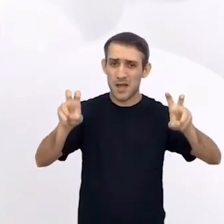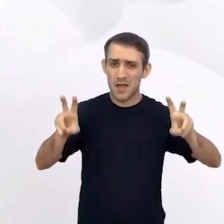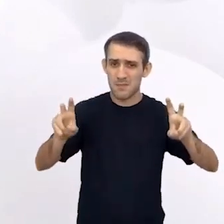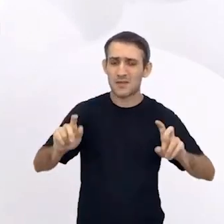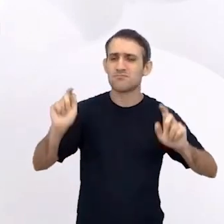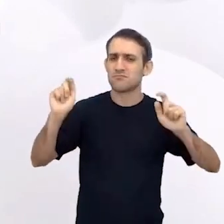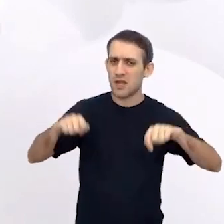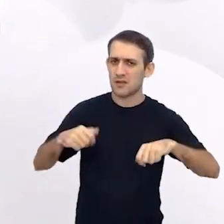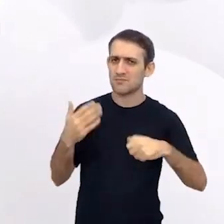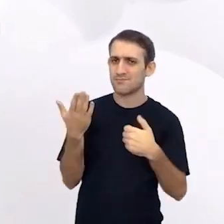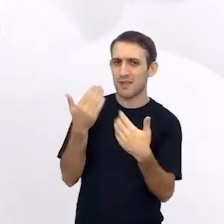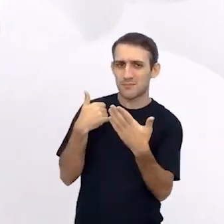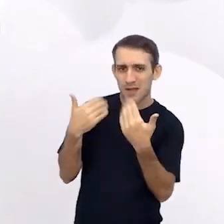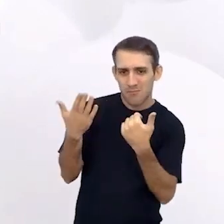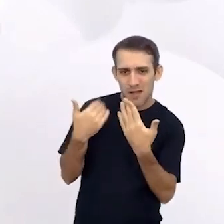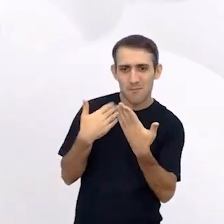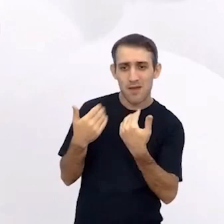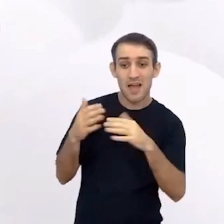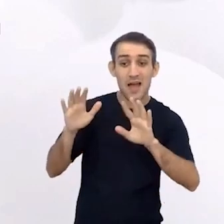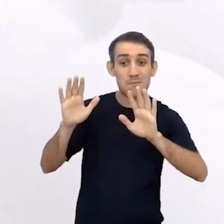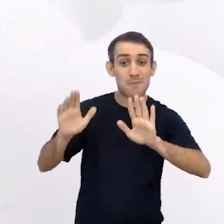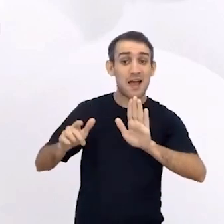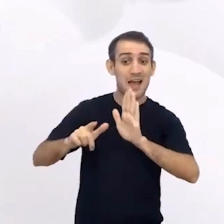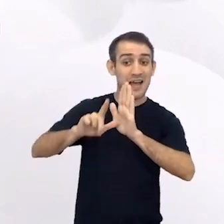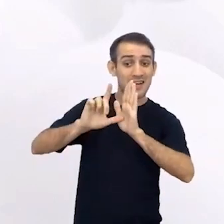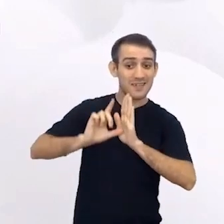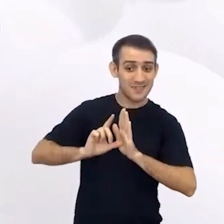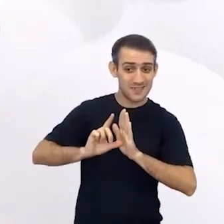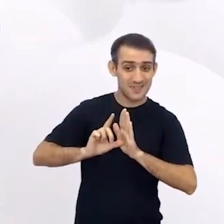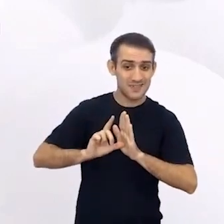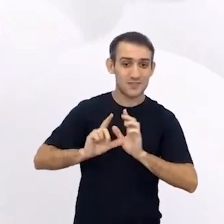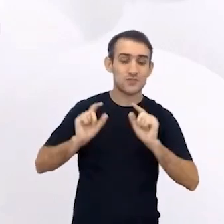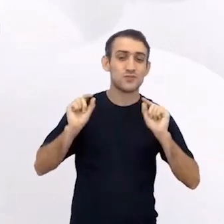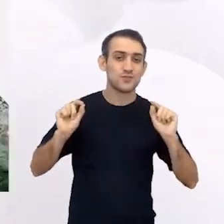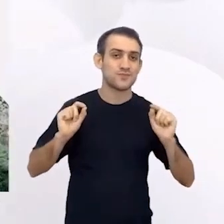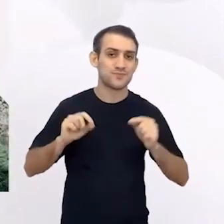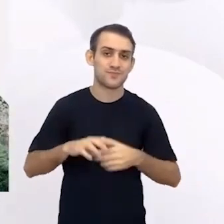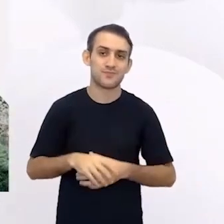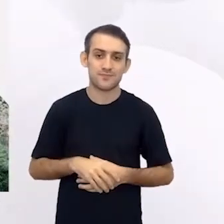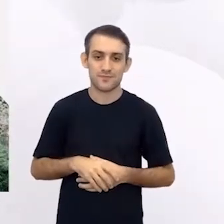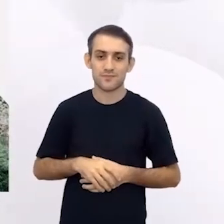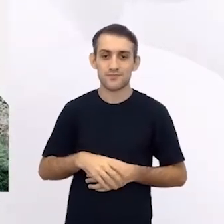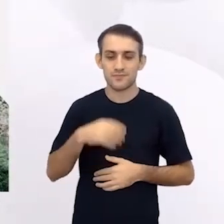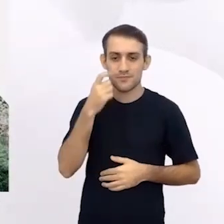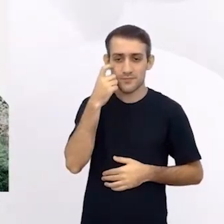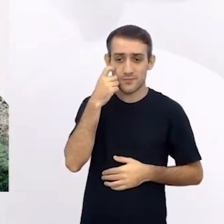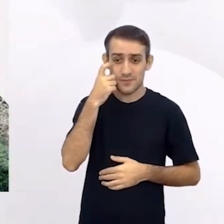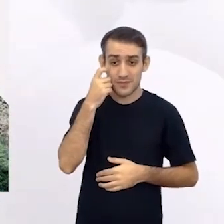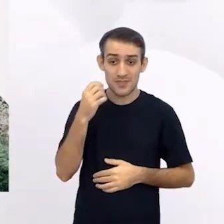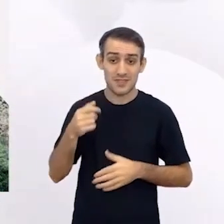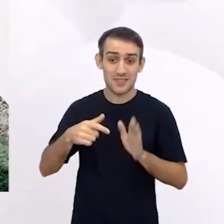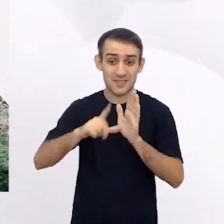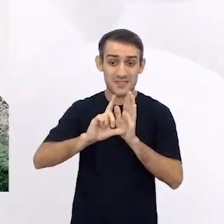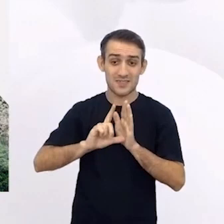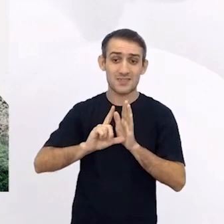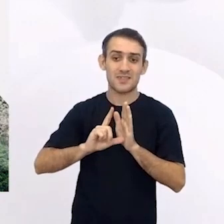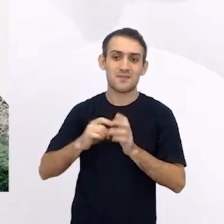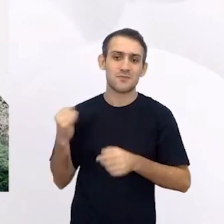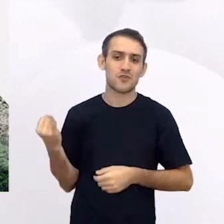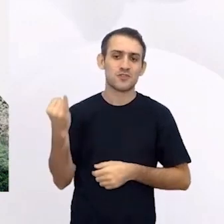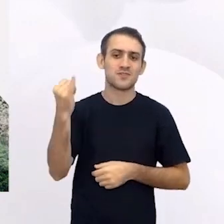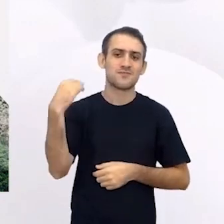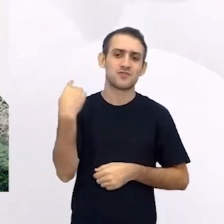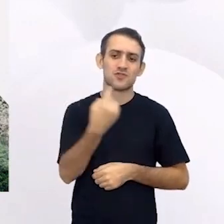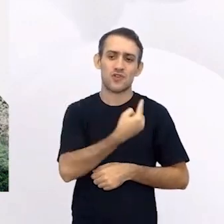né? Só que antes, pode passar no próximo, por favor? Seria importante a gente